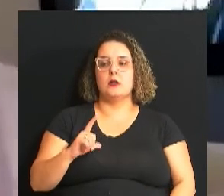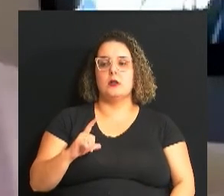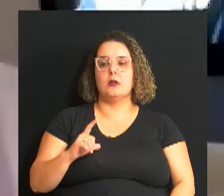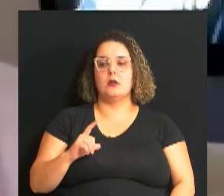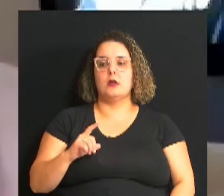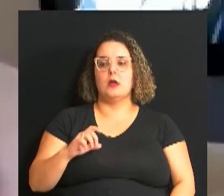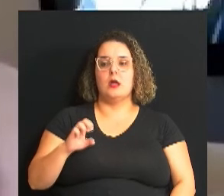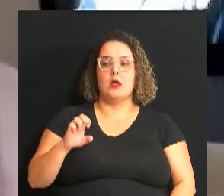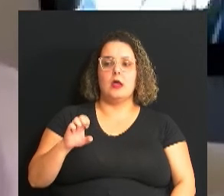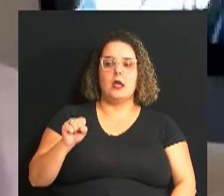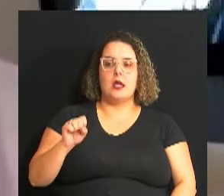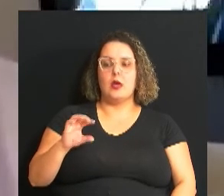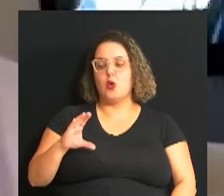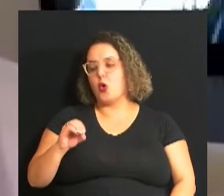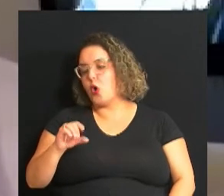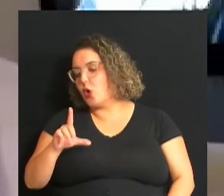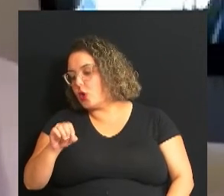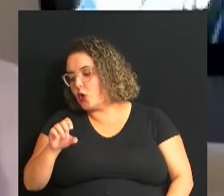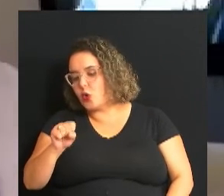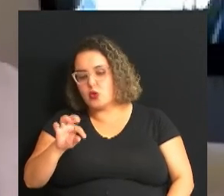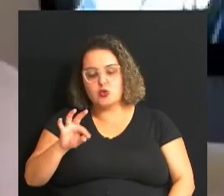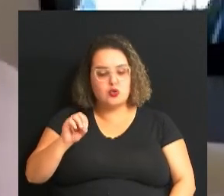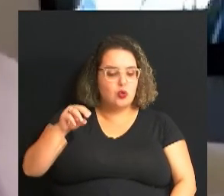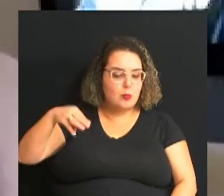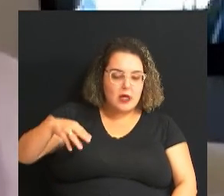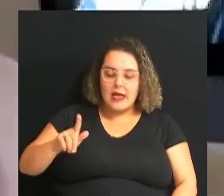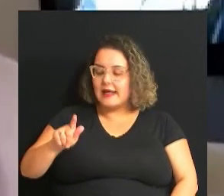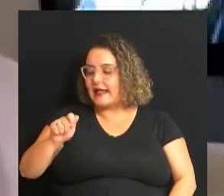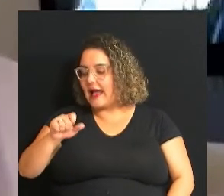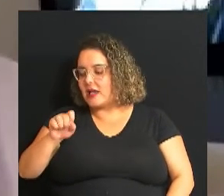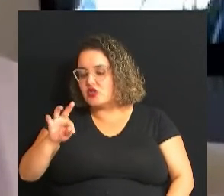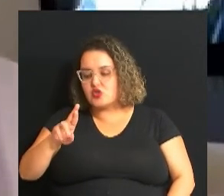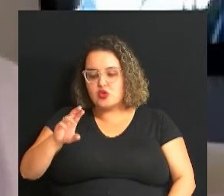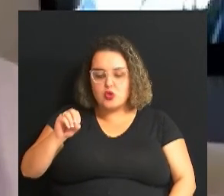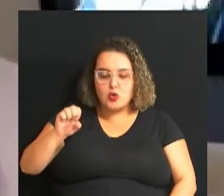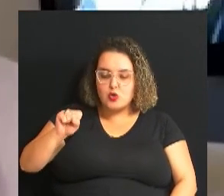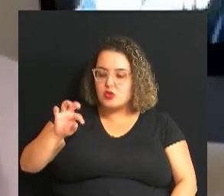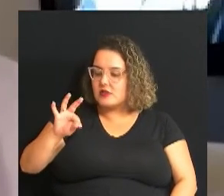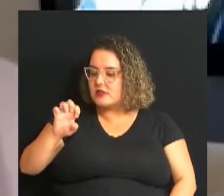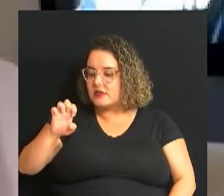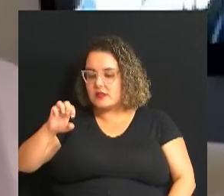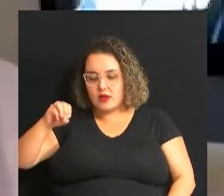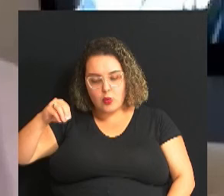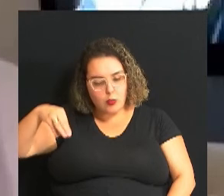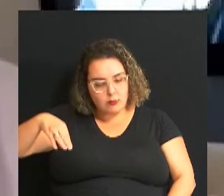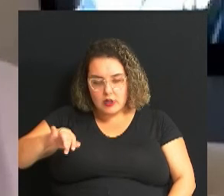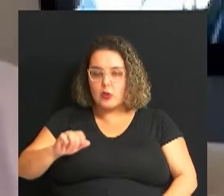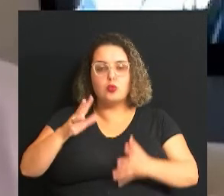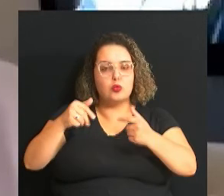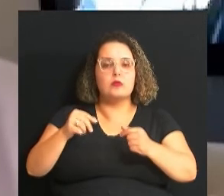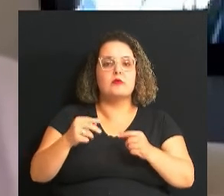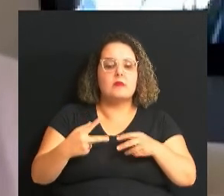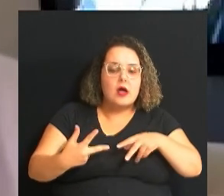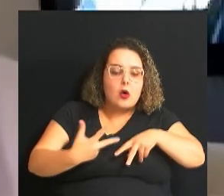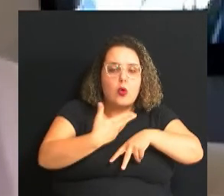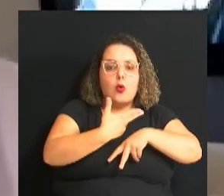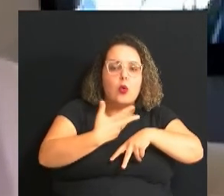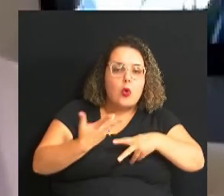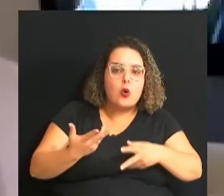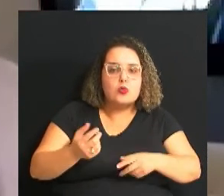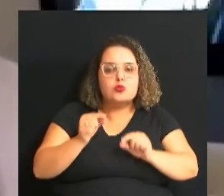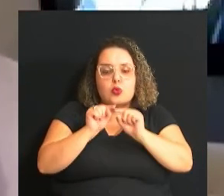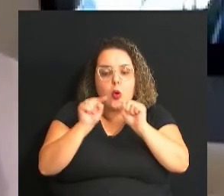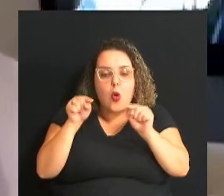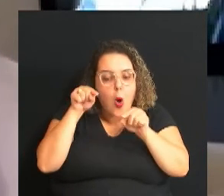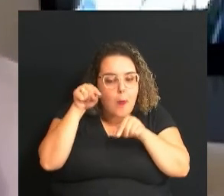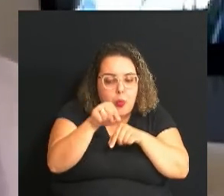enterostomia, colostomia, gastrostomia. Tudo que você faz um corte ou faz um furo ou